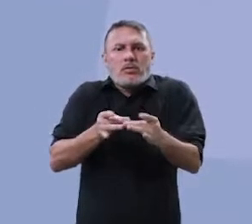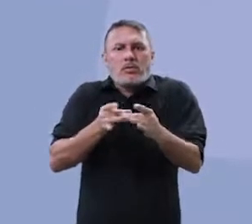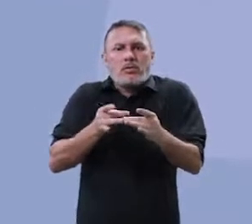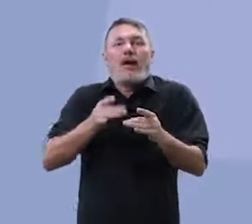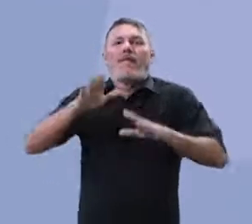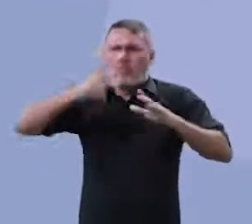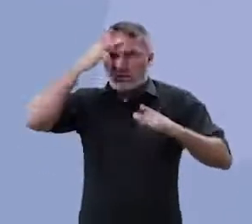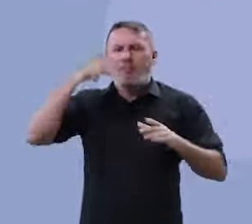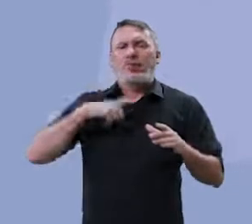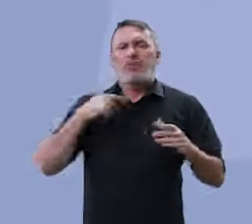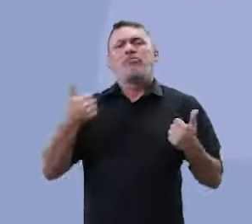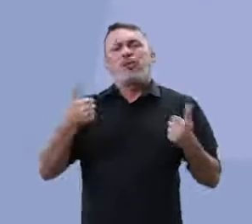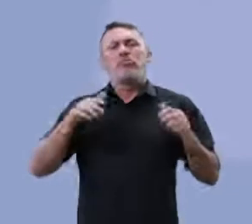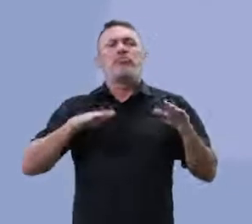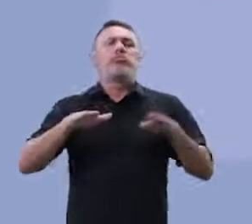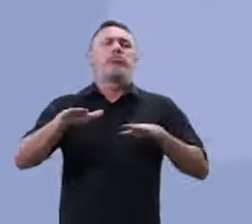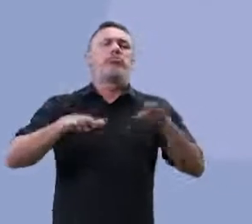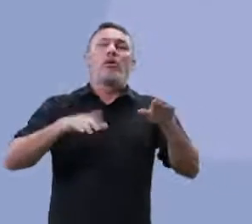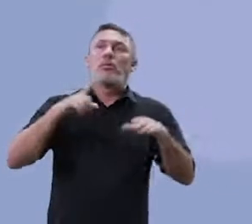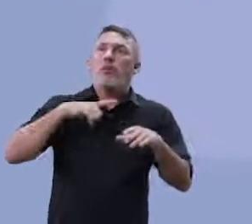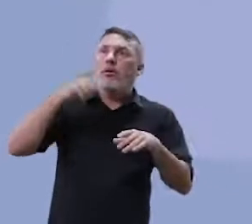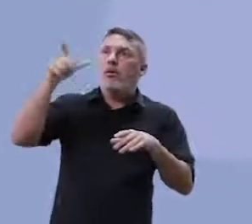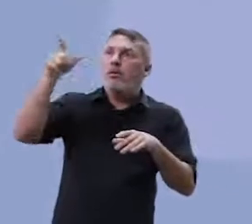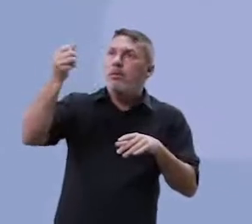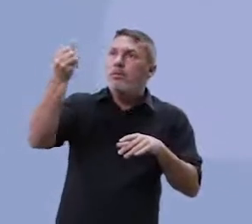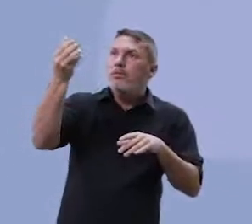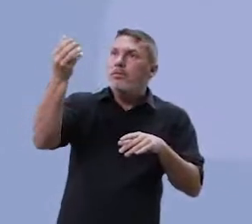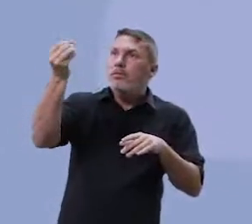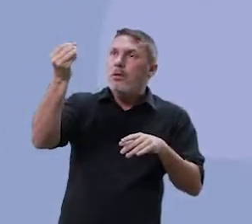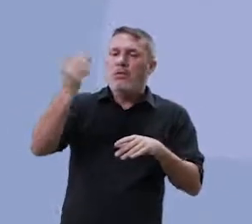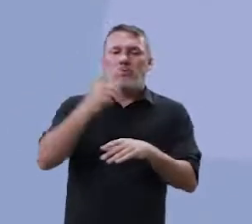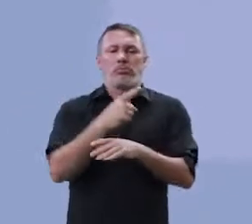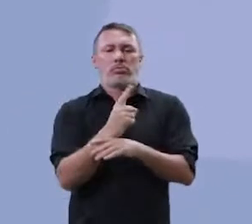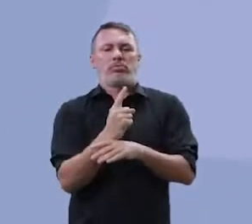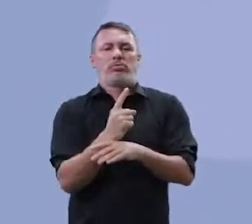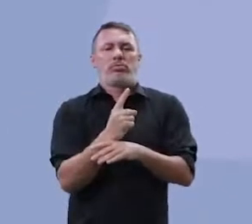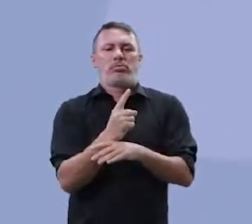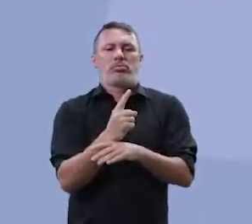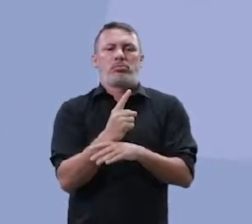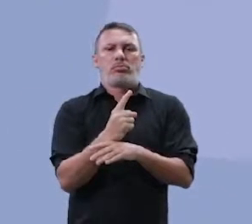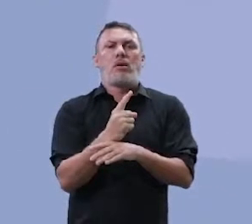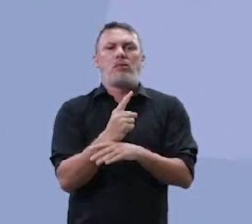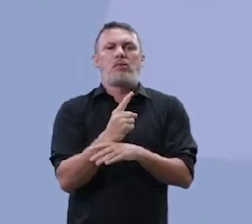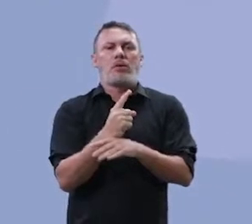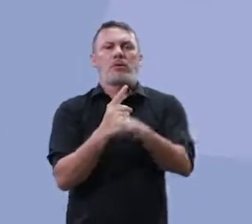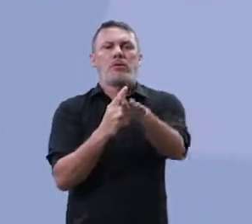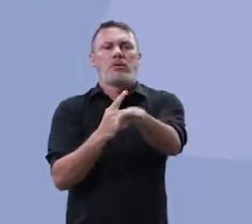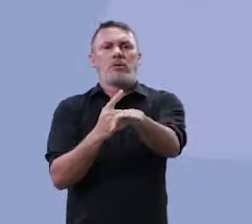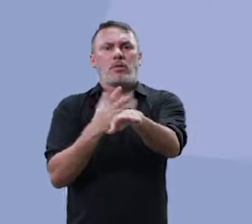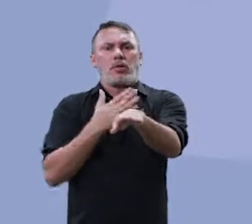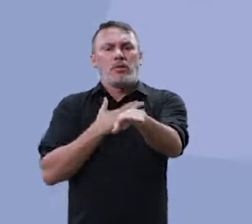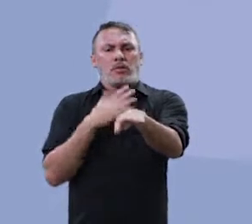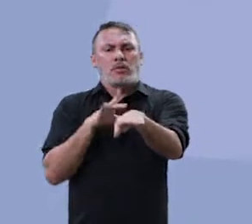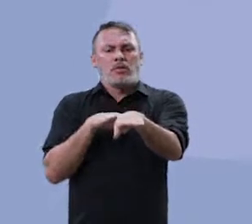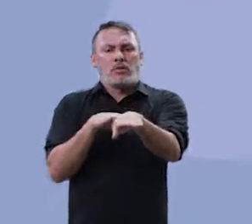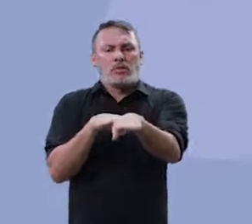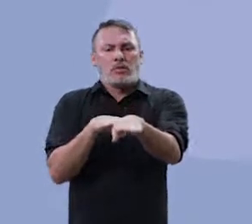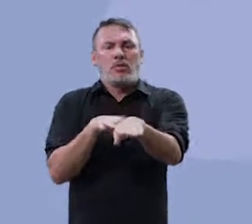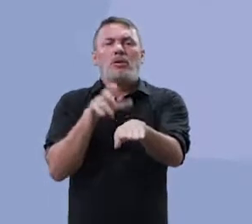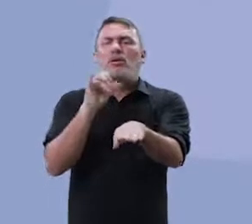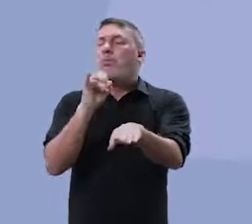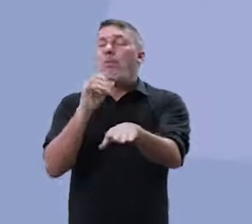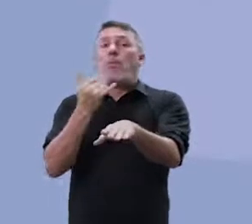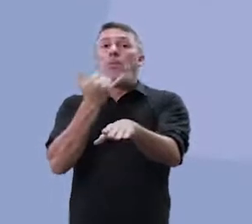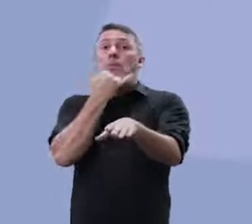constantemente. O cidadão, ele respeita a via, né, a velocidade máxima 60 por hora, ele respeita, mas aí vai ter um veículo colado.